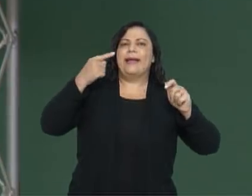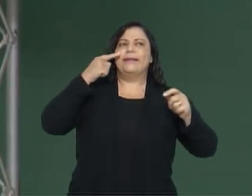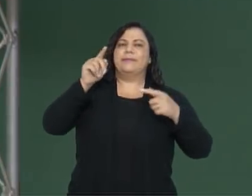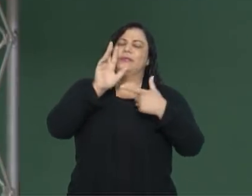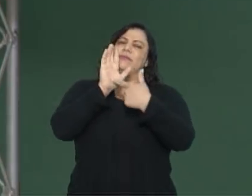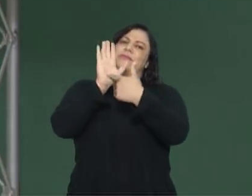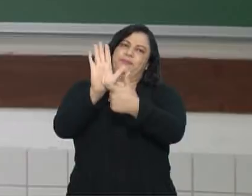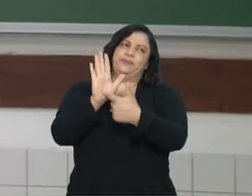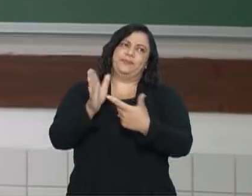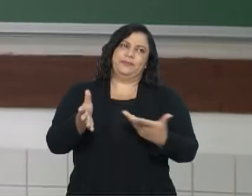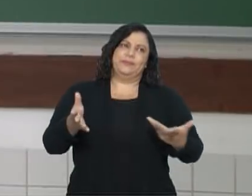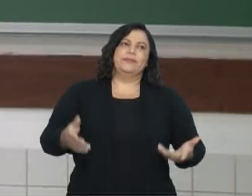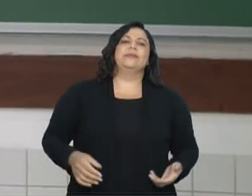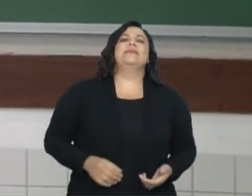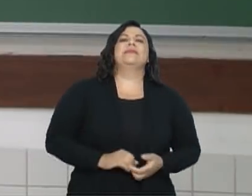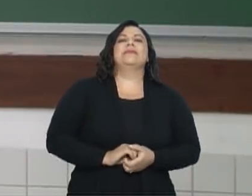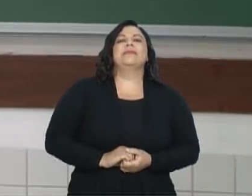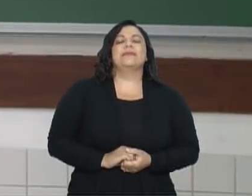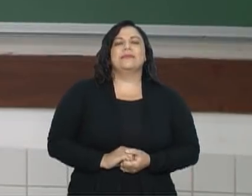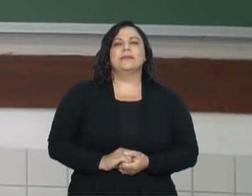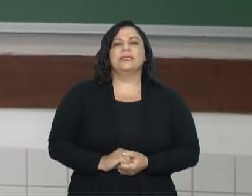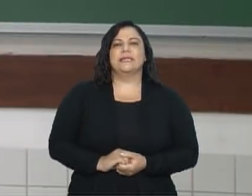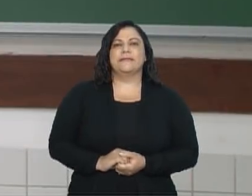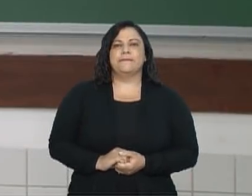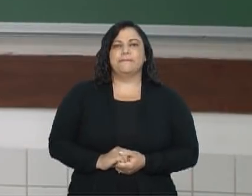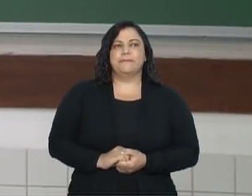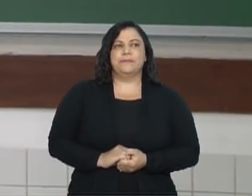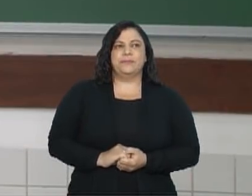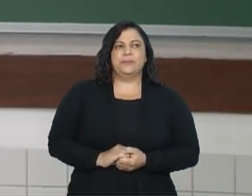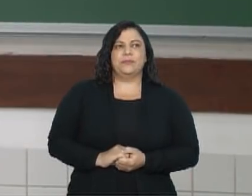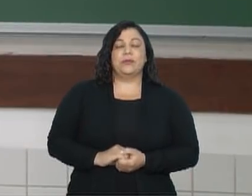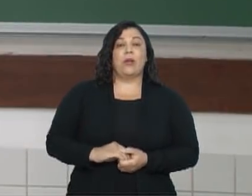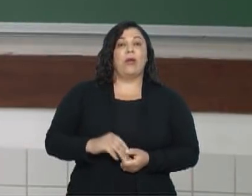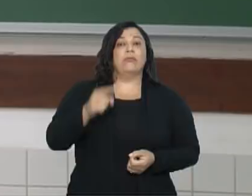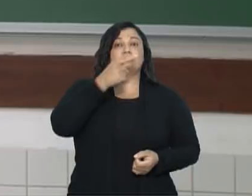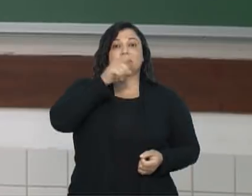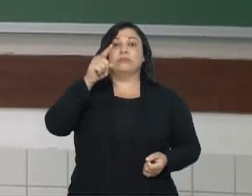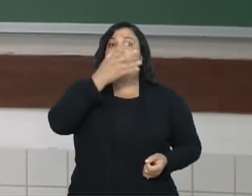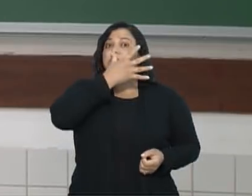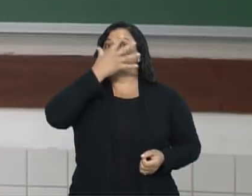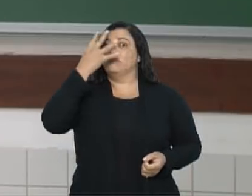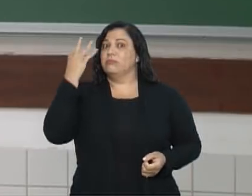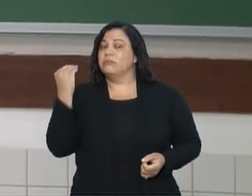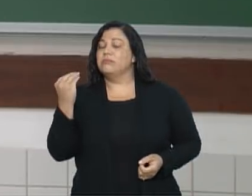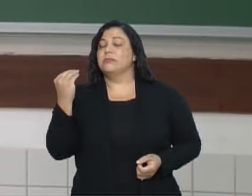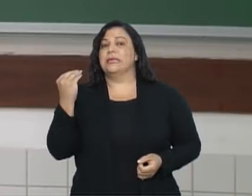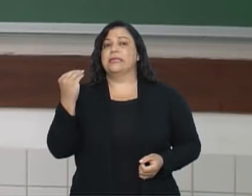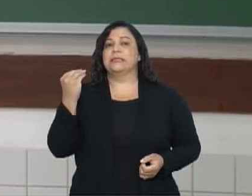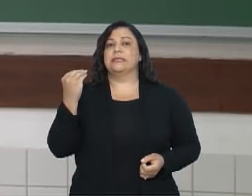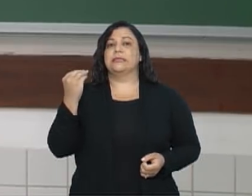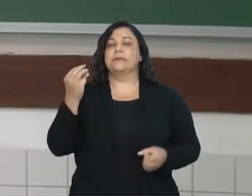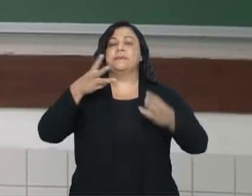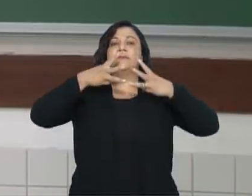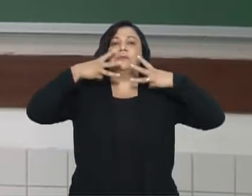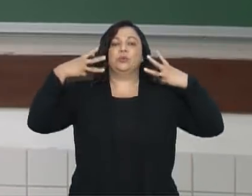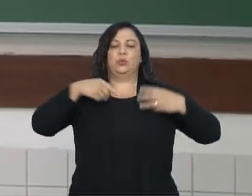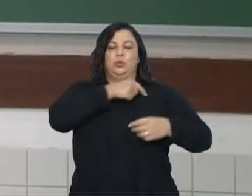resolvido aí esta leitura. Mas não esqueça, agressividade. Tigres asiáticos,